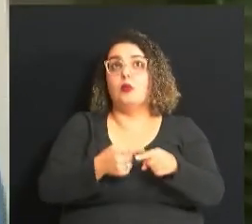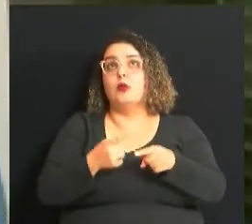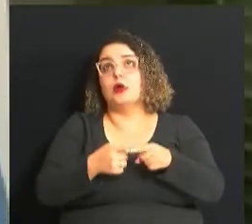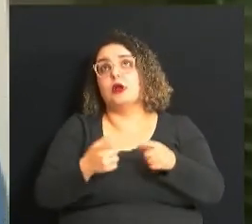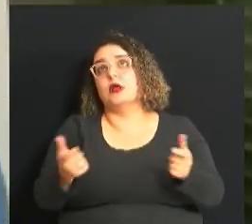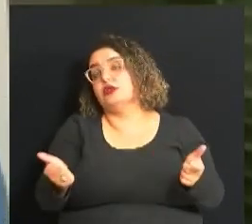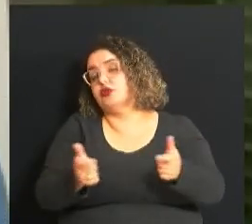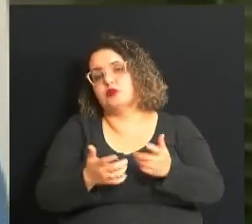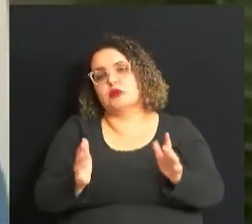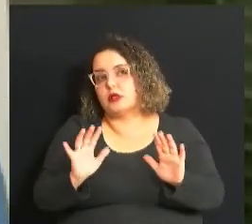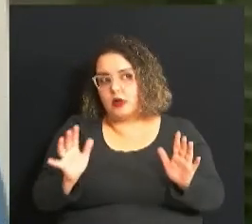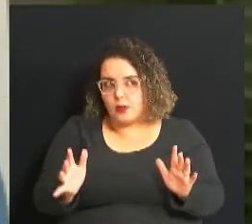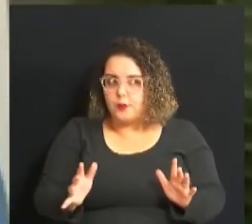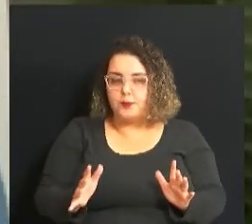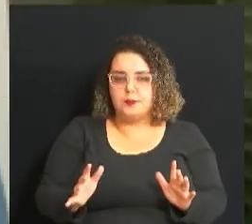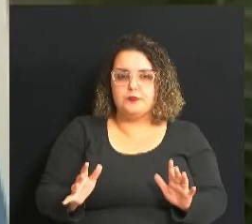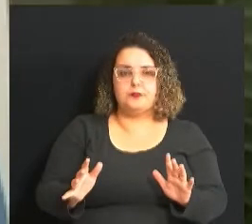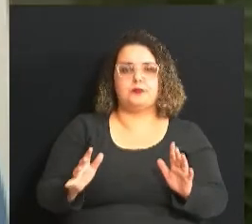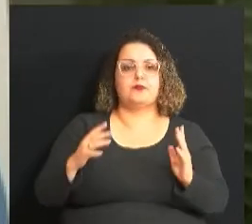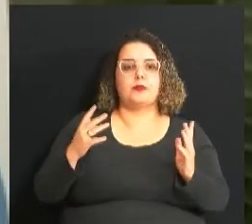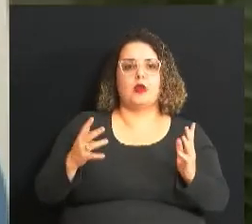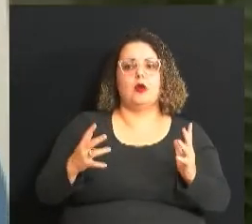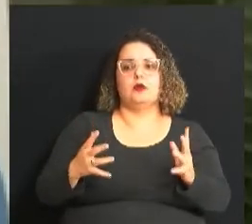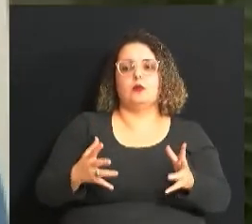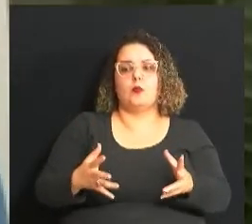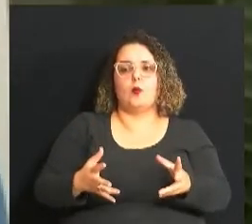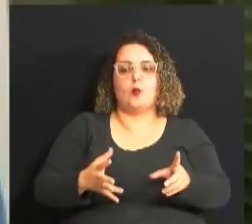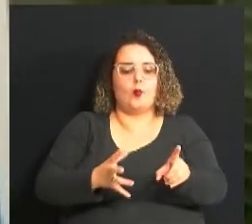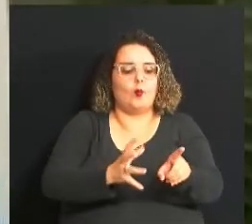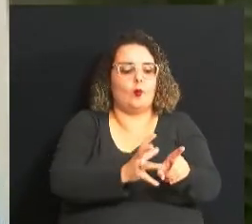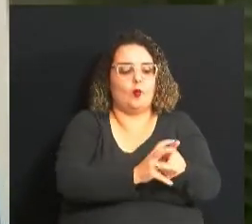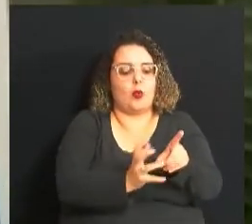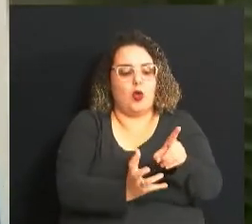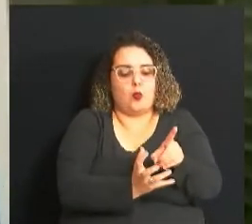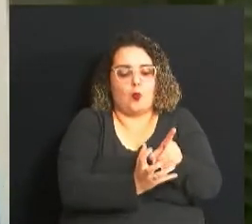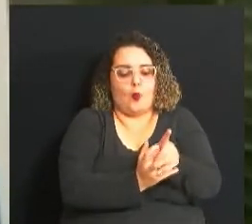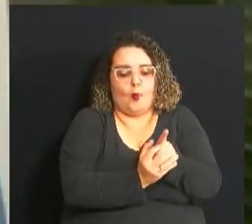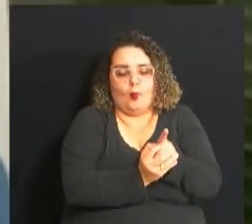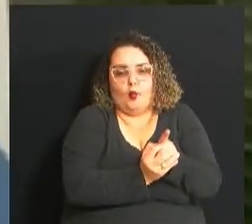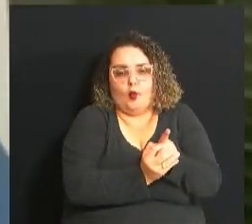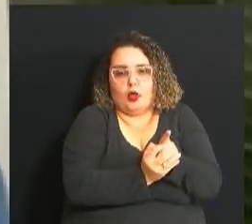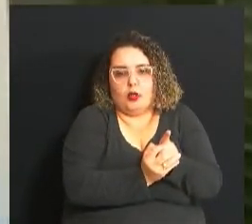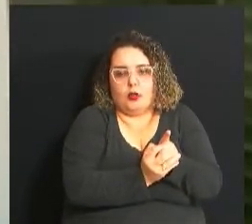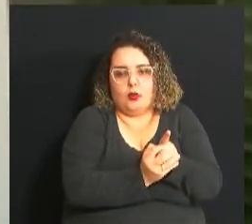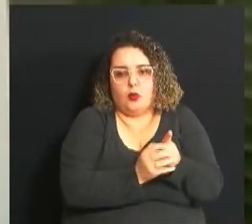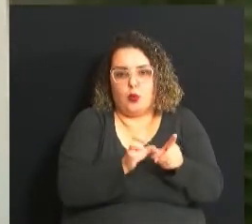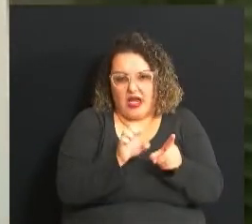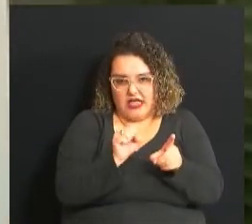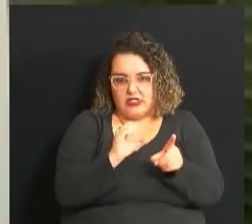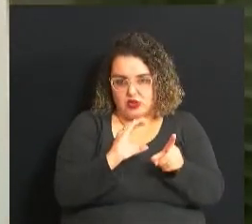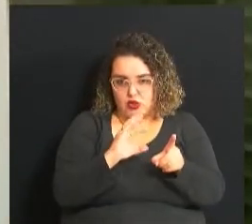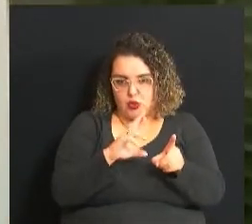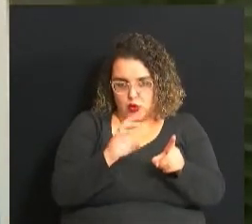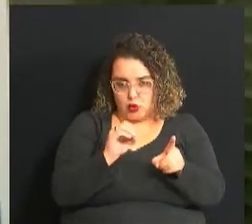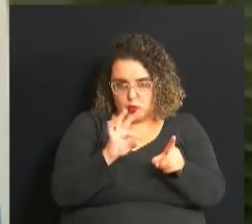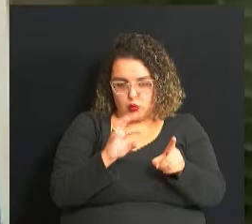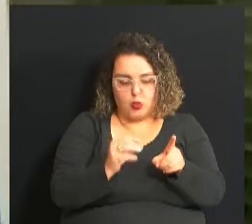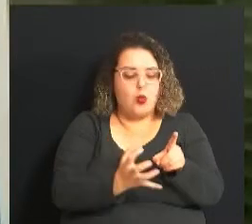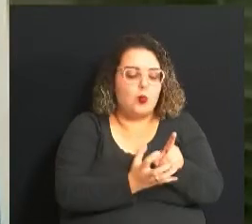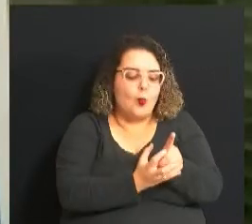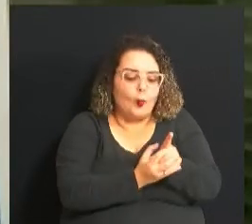vamos dizer, algo que aperte o escroto, né? o saco que fica, os testículos. É